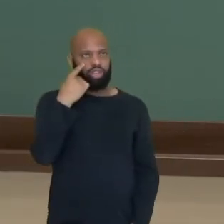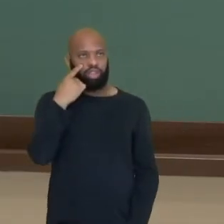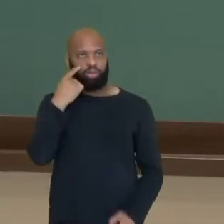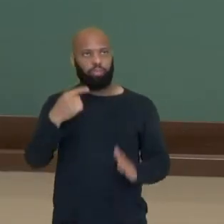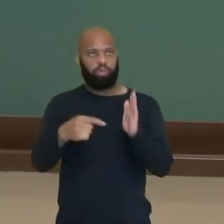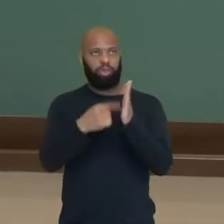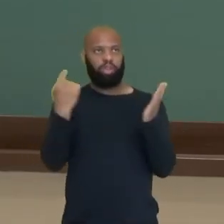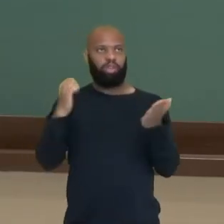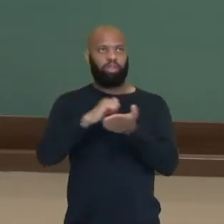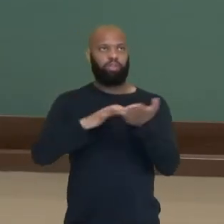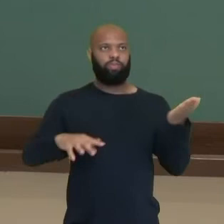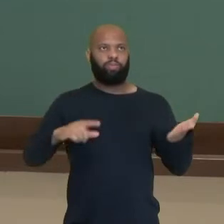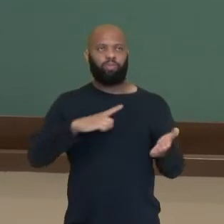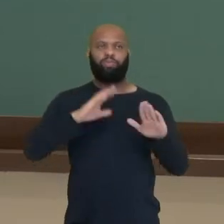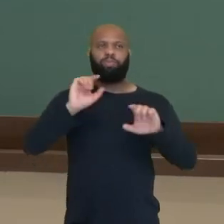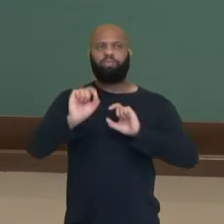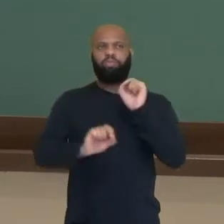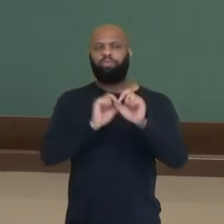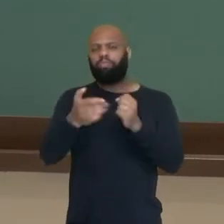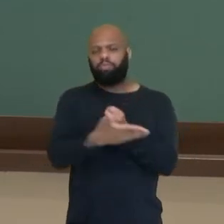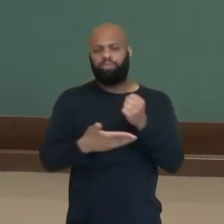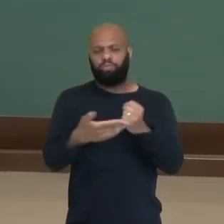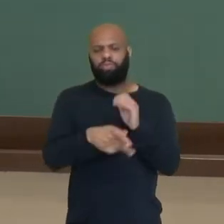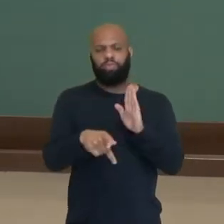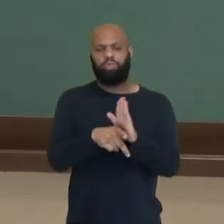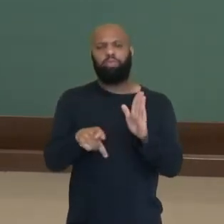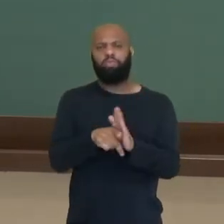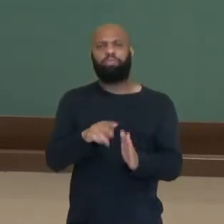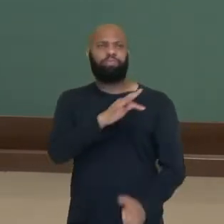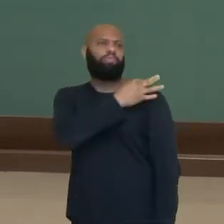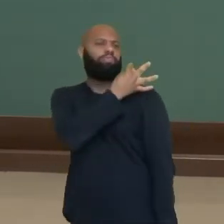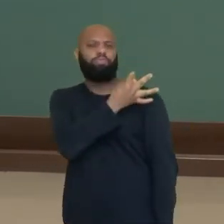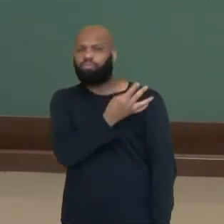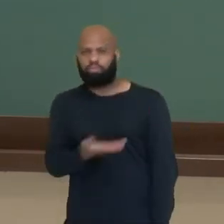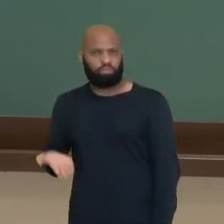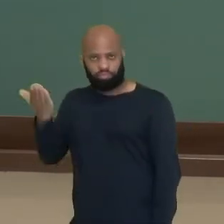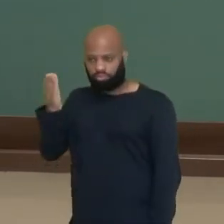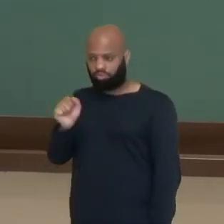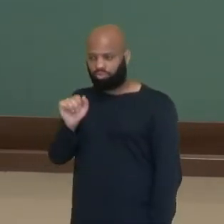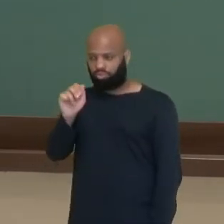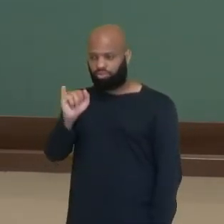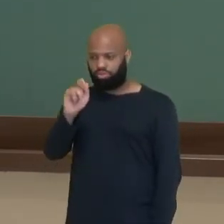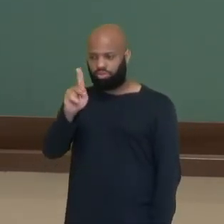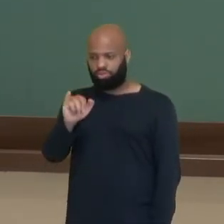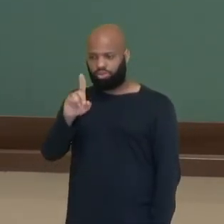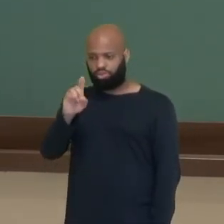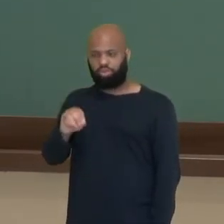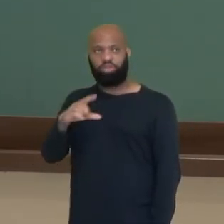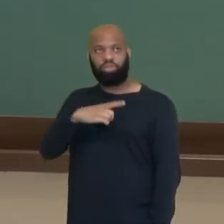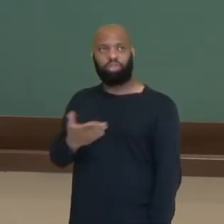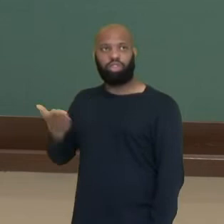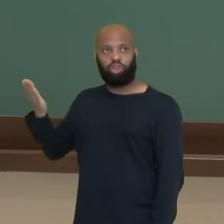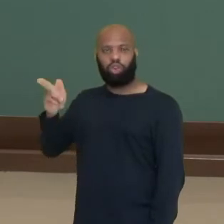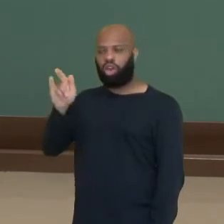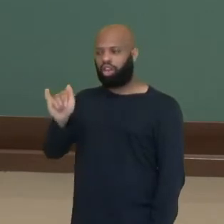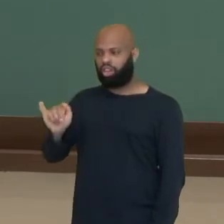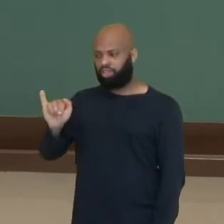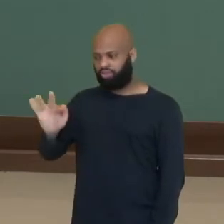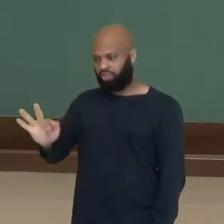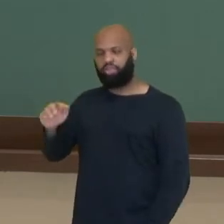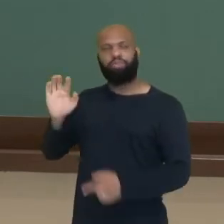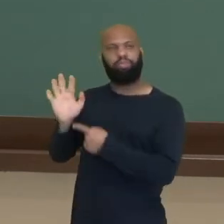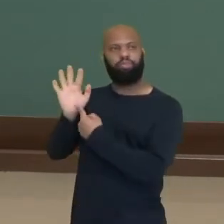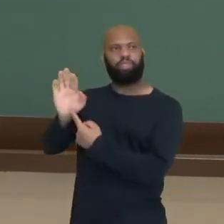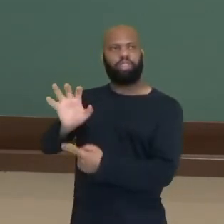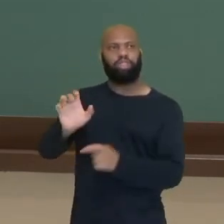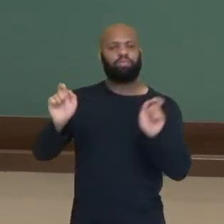atividade, pessoal, em que é baseada a técnica e os golpes do Aikido. Então, nós temos uma animação aqui, que também